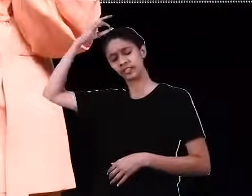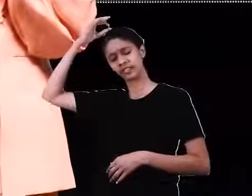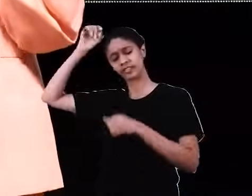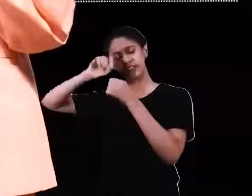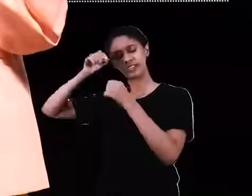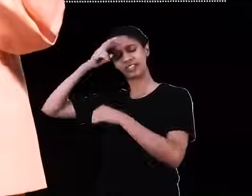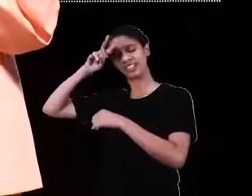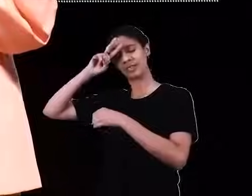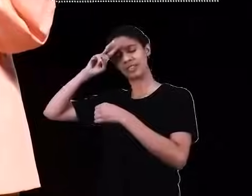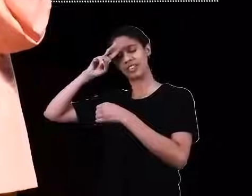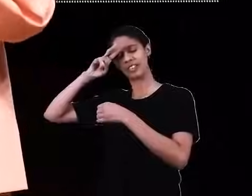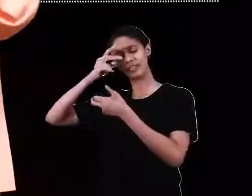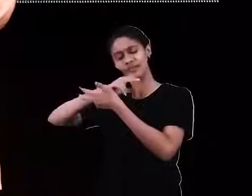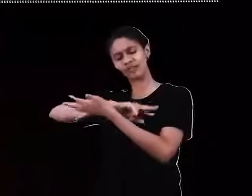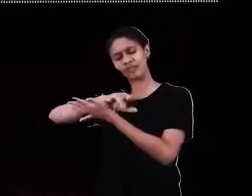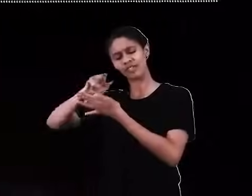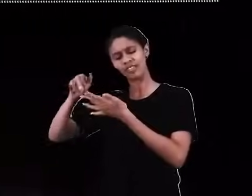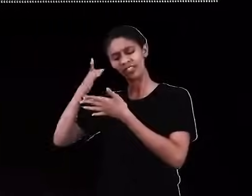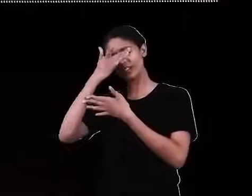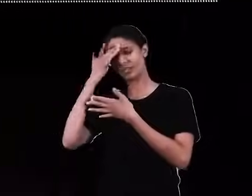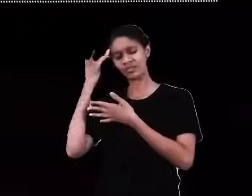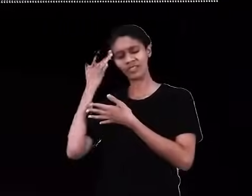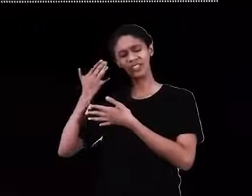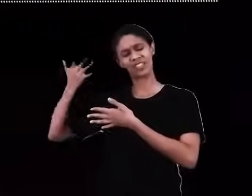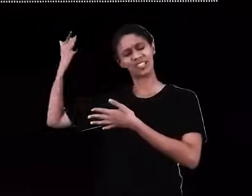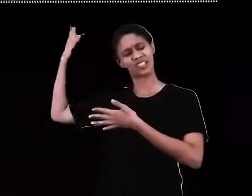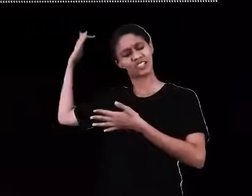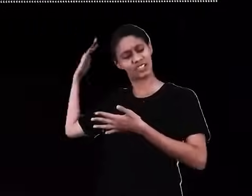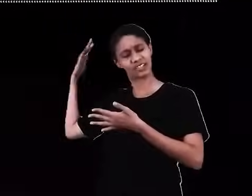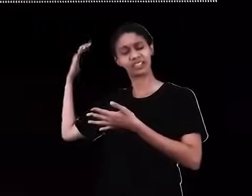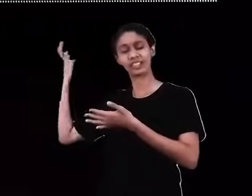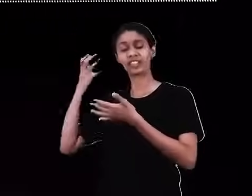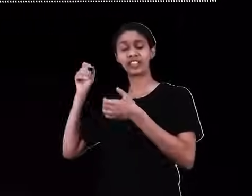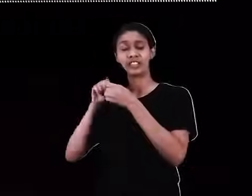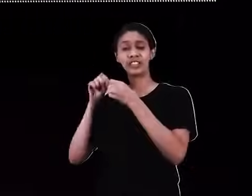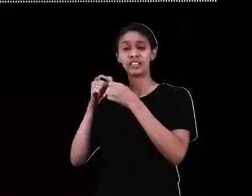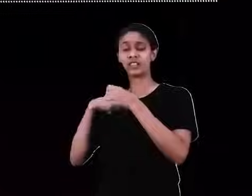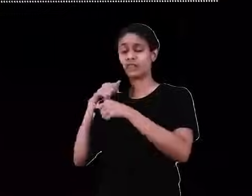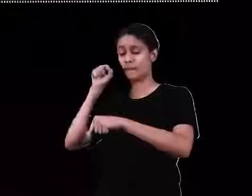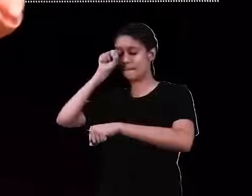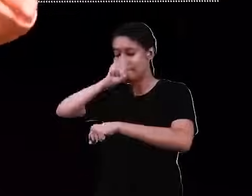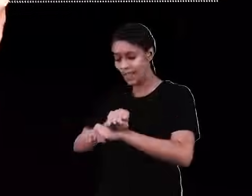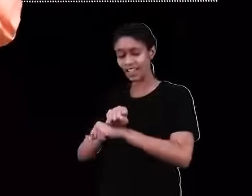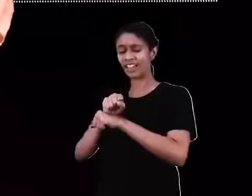vários Nabaus que no meio do caminho tentaram interromper o meu destino profético.